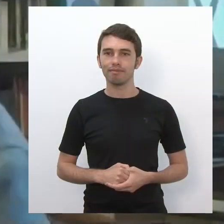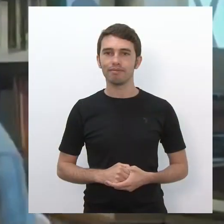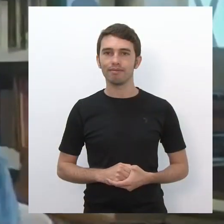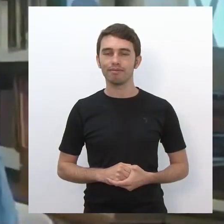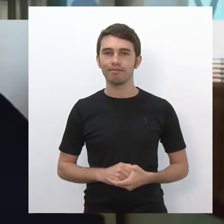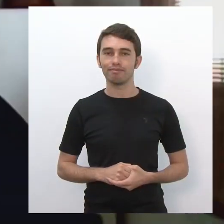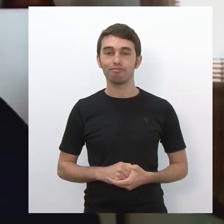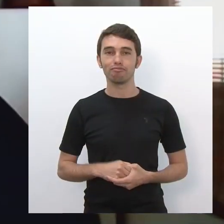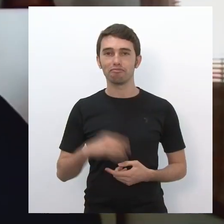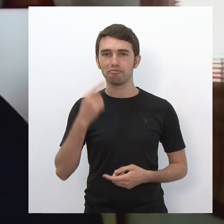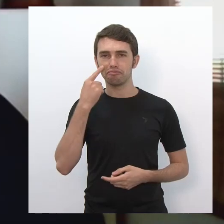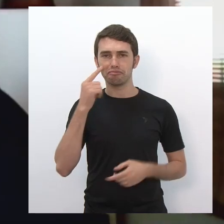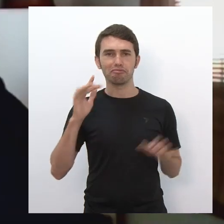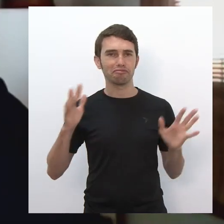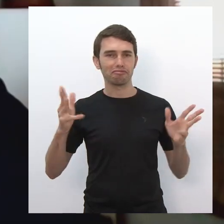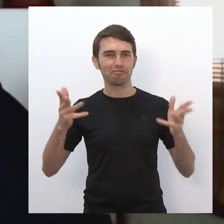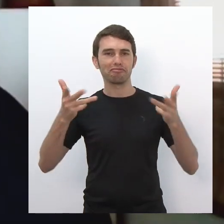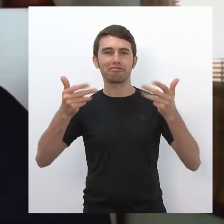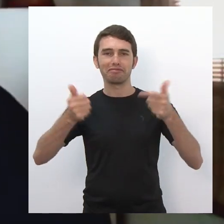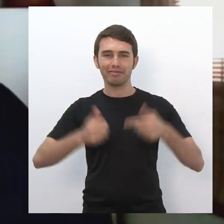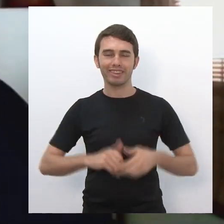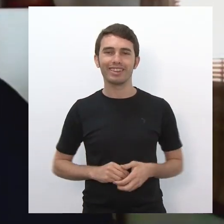Ai, Pierre, fantástico.